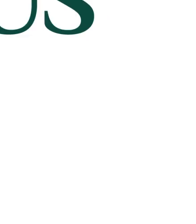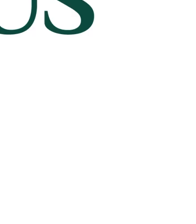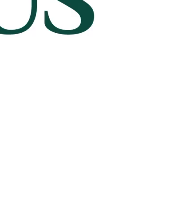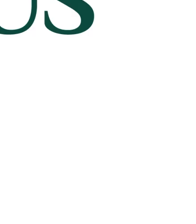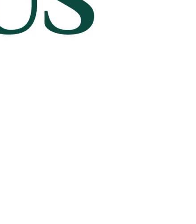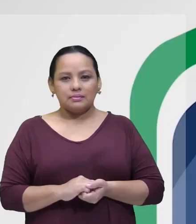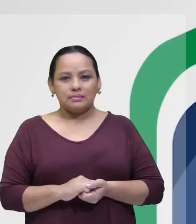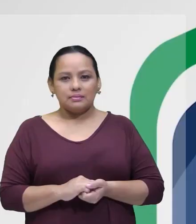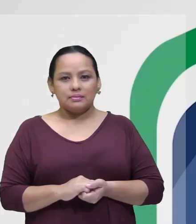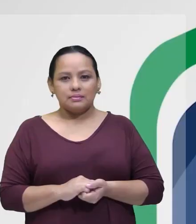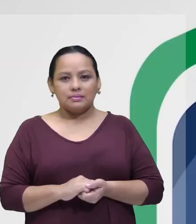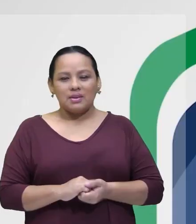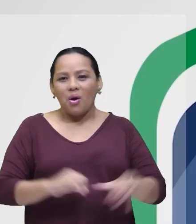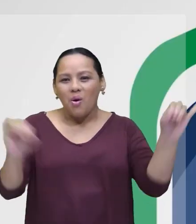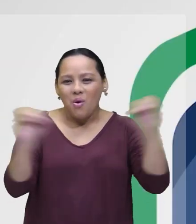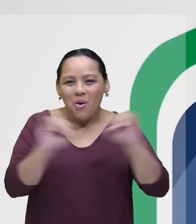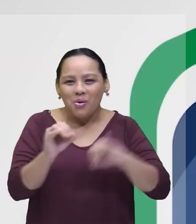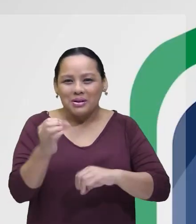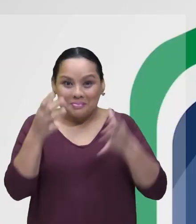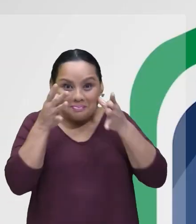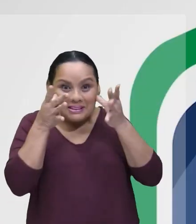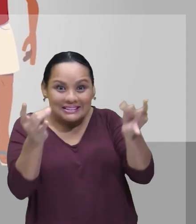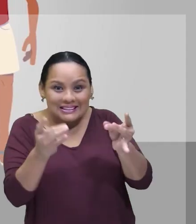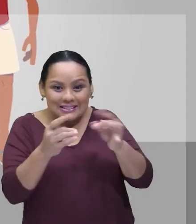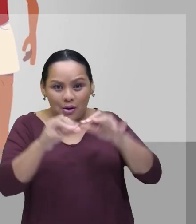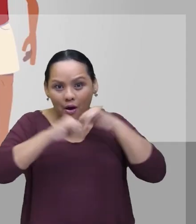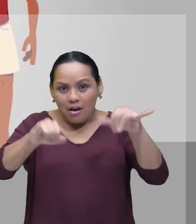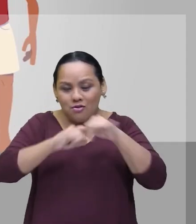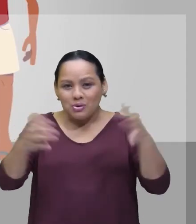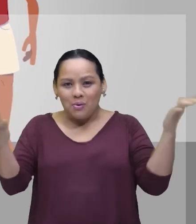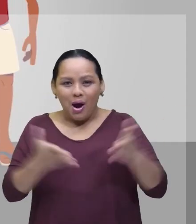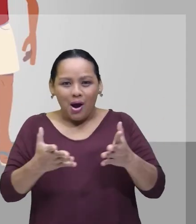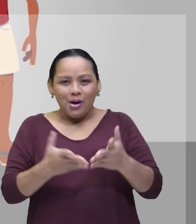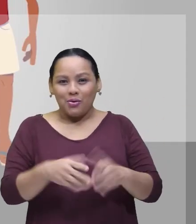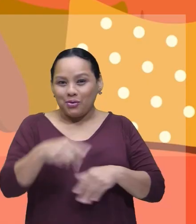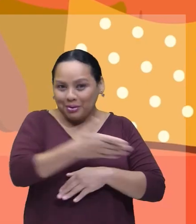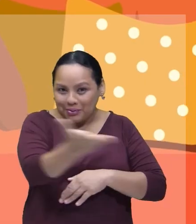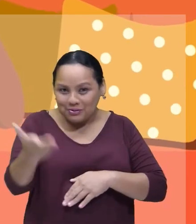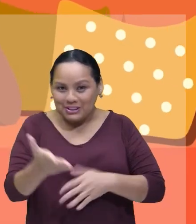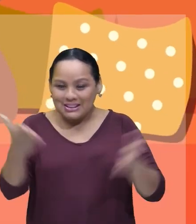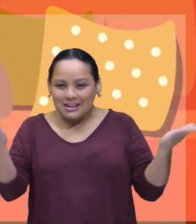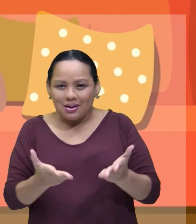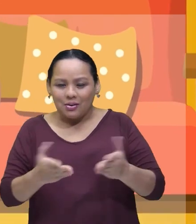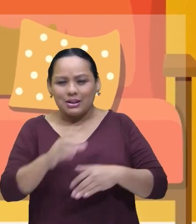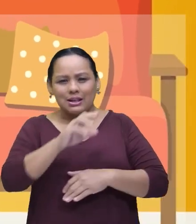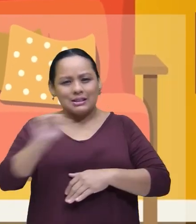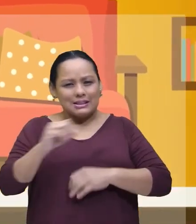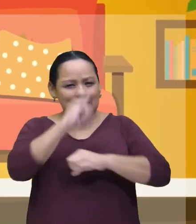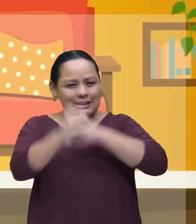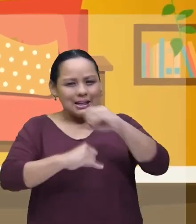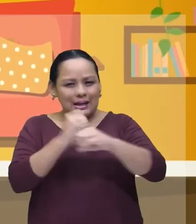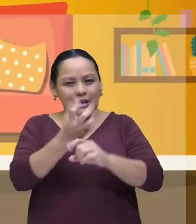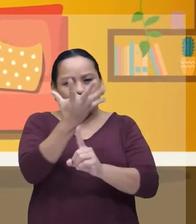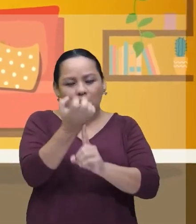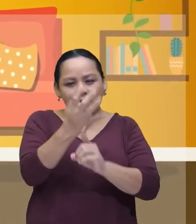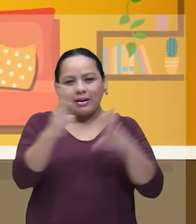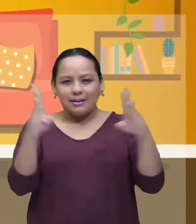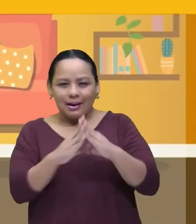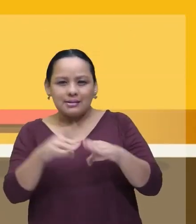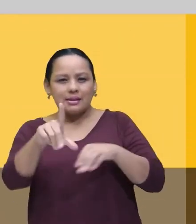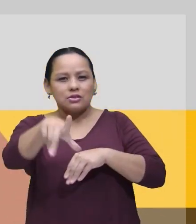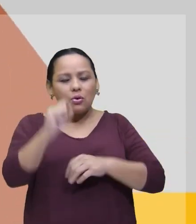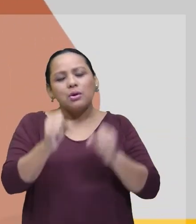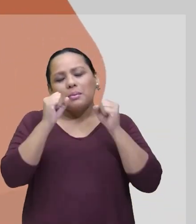Prefeitura de Manaus. Oi, pessoal! Preste atenção nas informações que vamos passar para você agora. Se você tem internet Wi-Fi em casa e preferir,